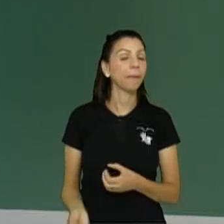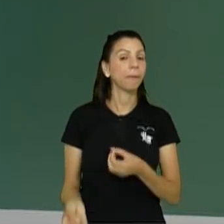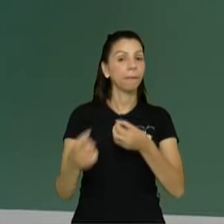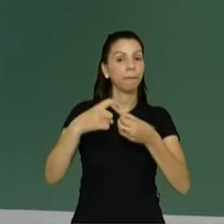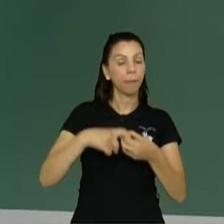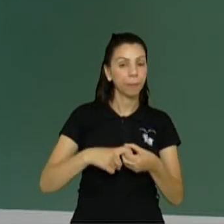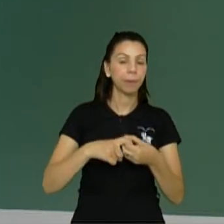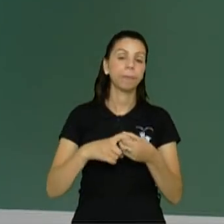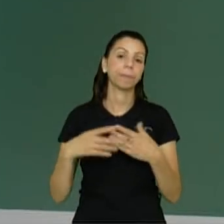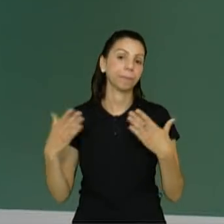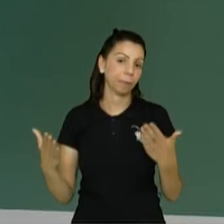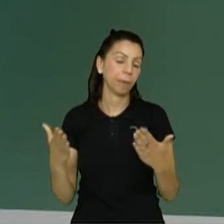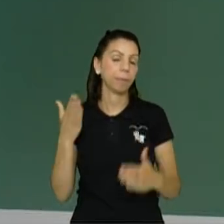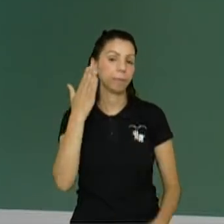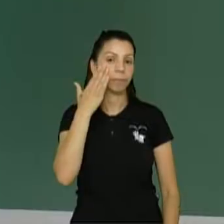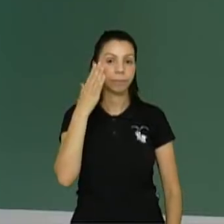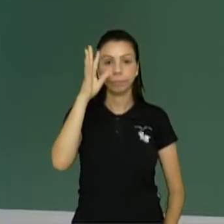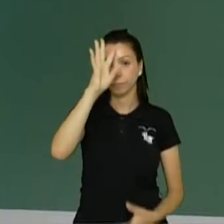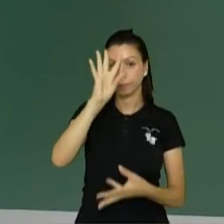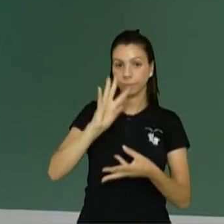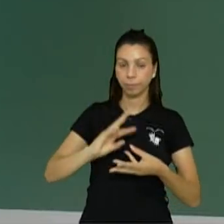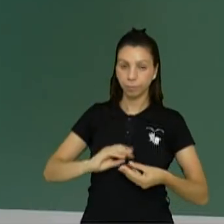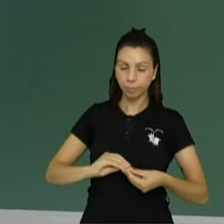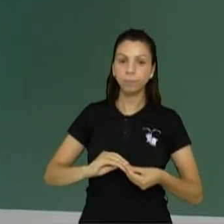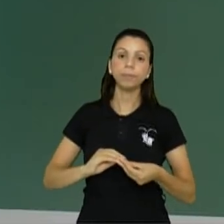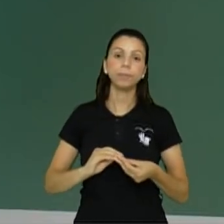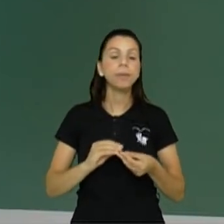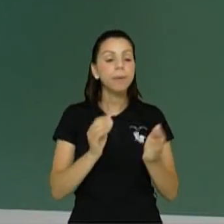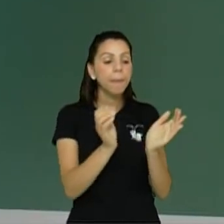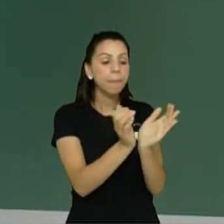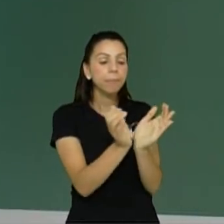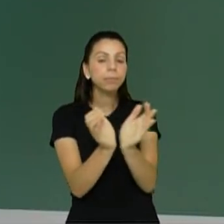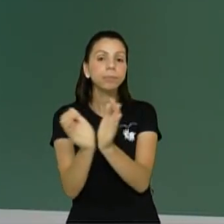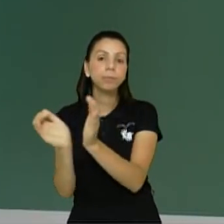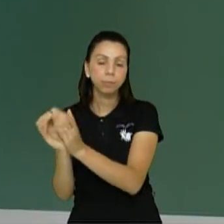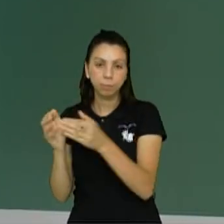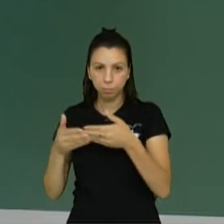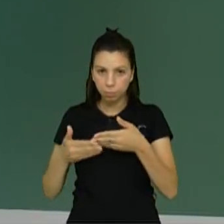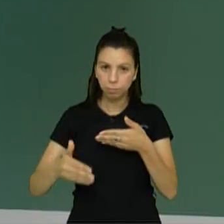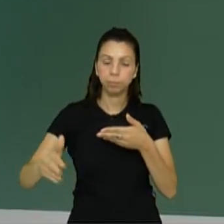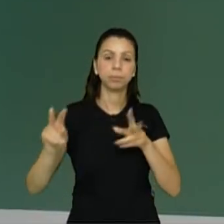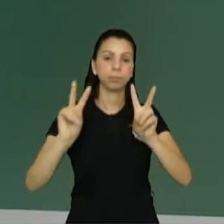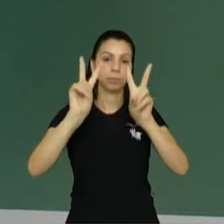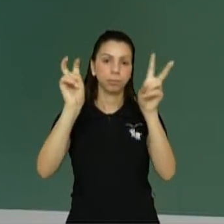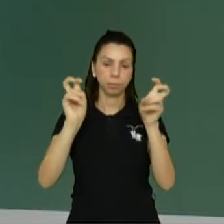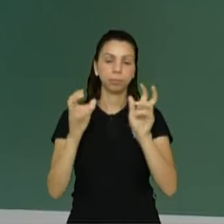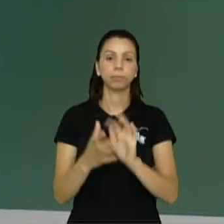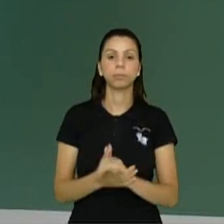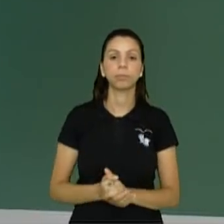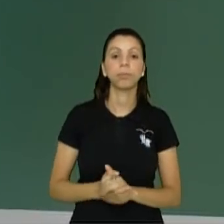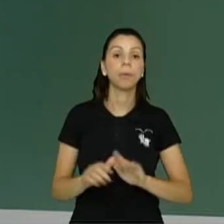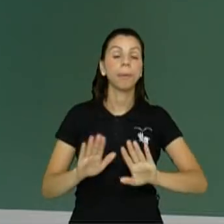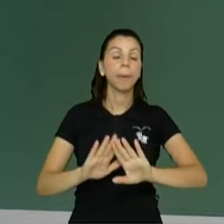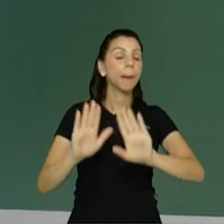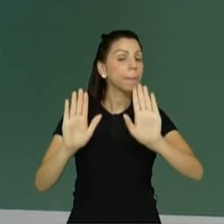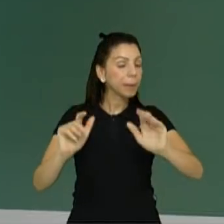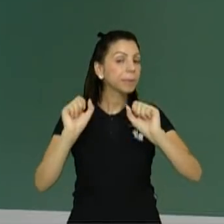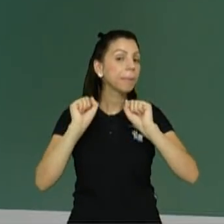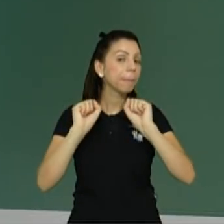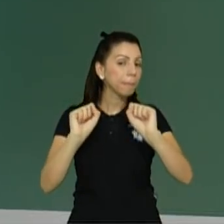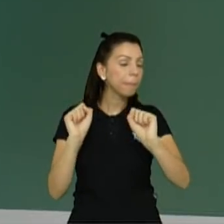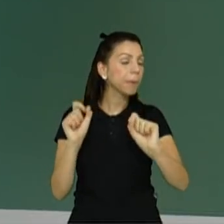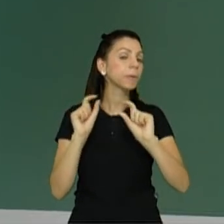Voltamos, galera, e a gente vai entender melhor a classificação dos grupos na sequência desse assunto, das aulas. Mas o que a gente pode usar